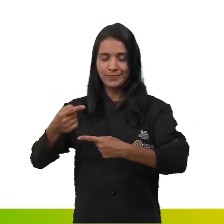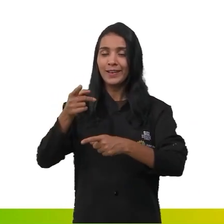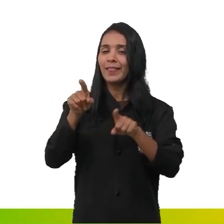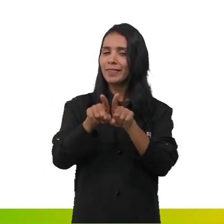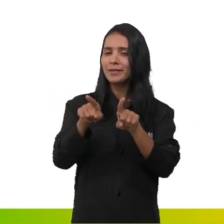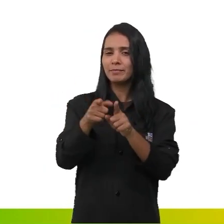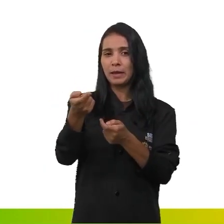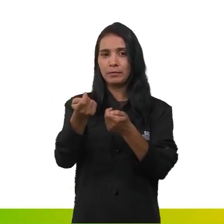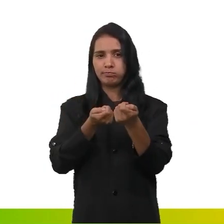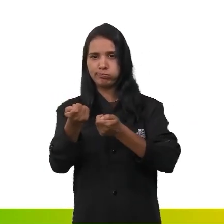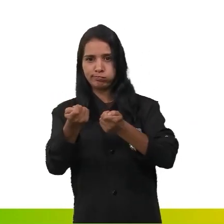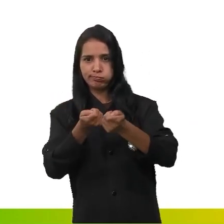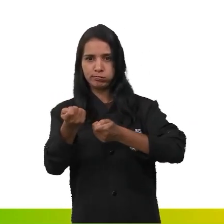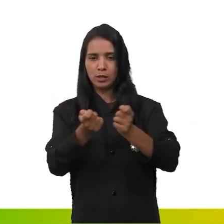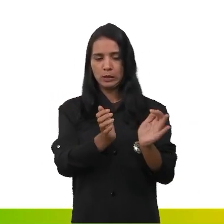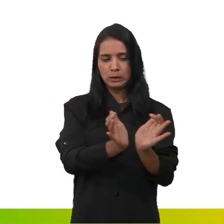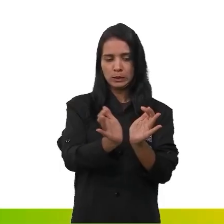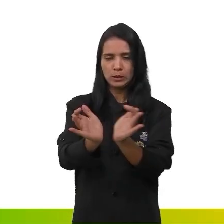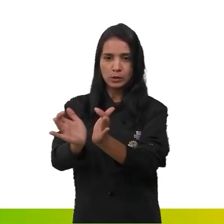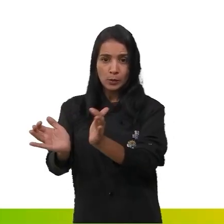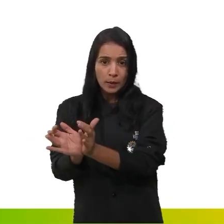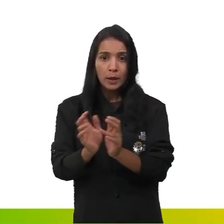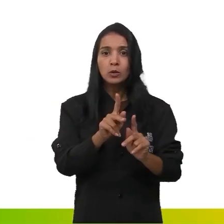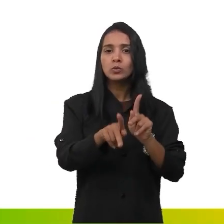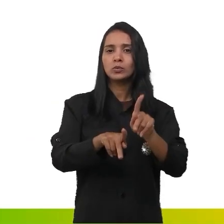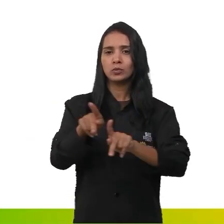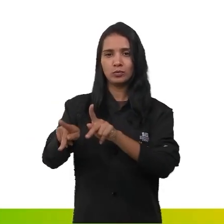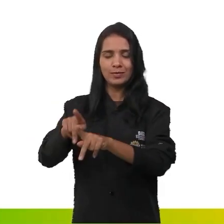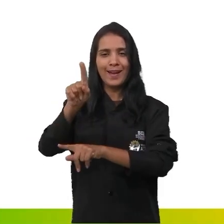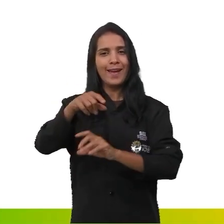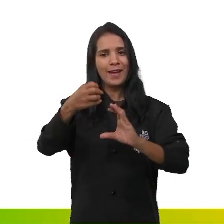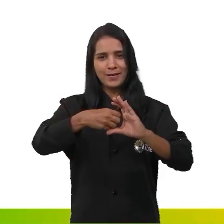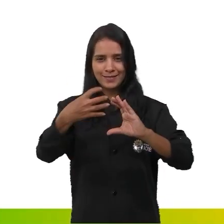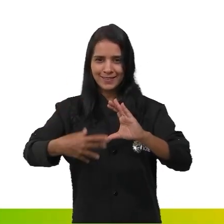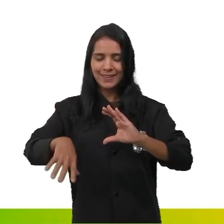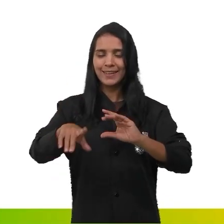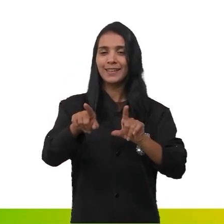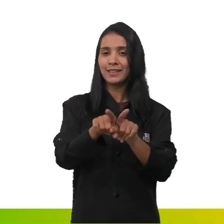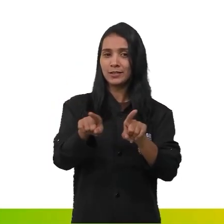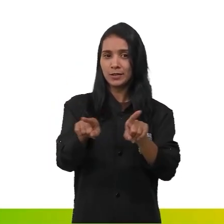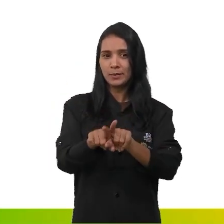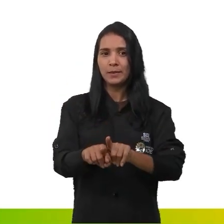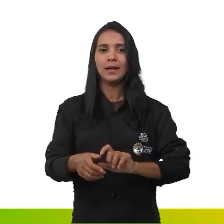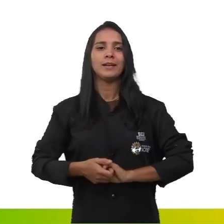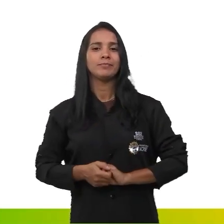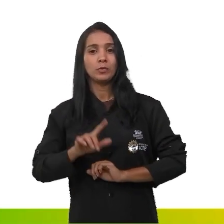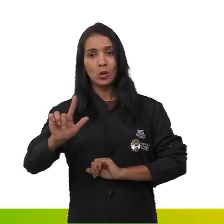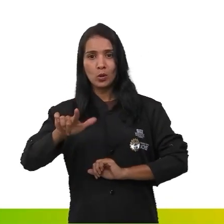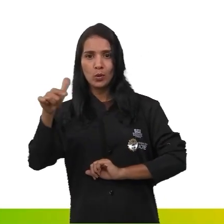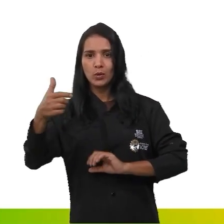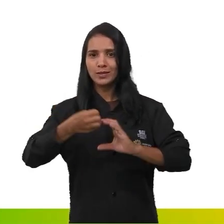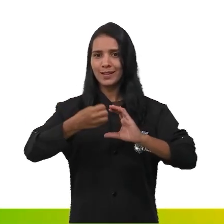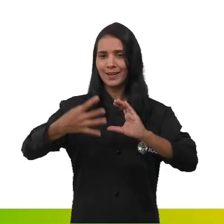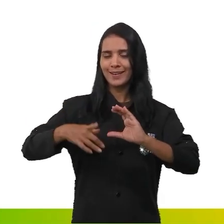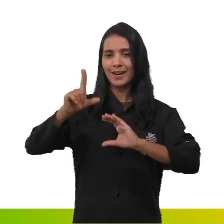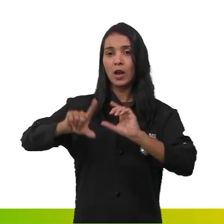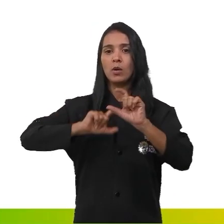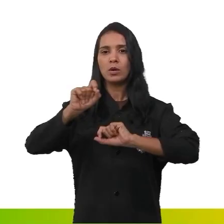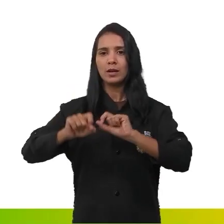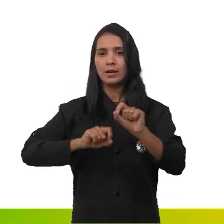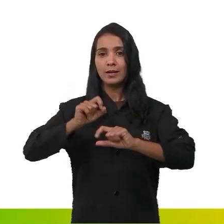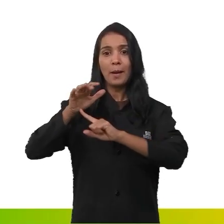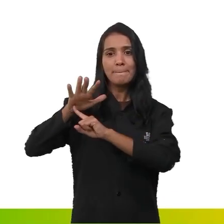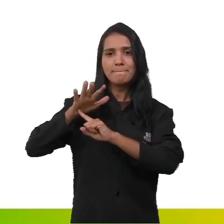massas populares é outra característica do populismo. Outra característica do populismo é a repressão